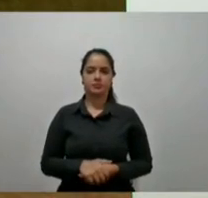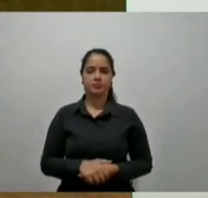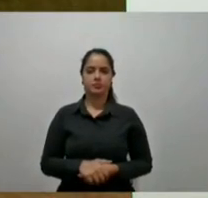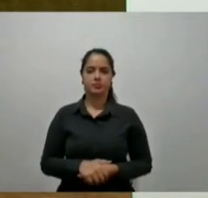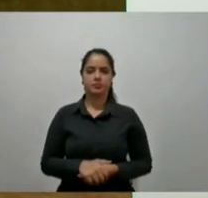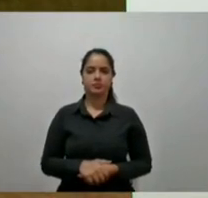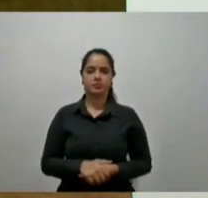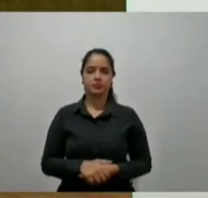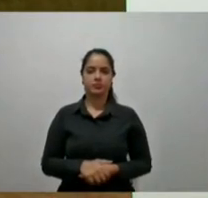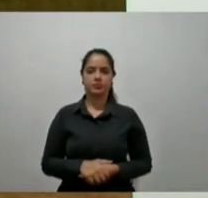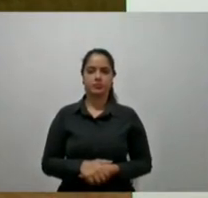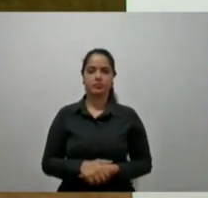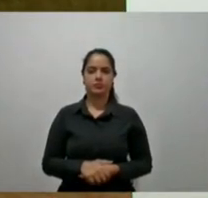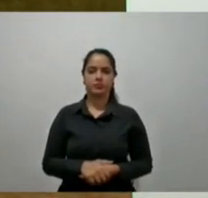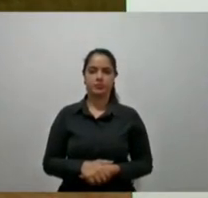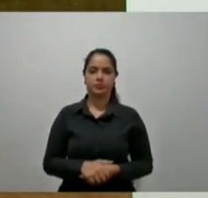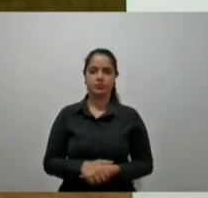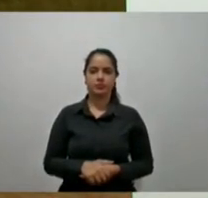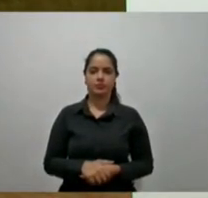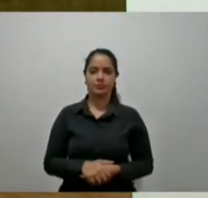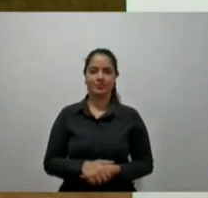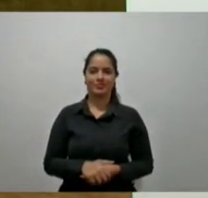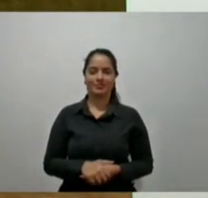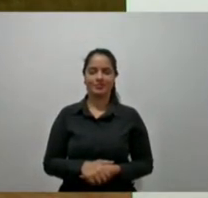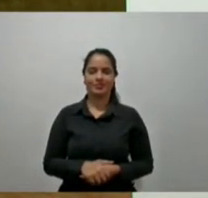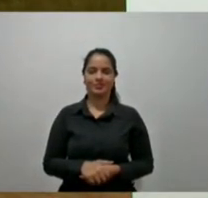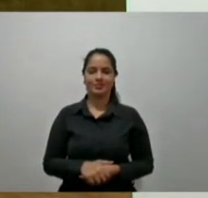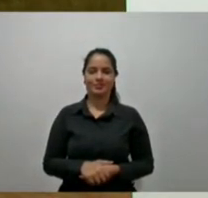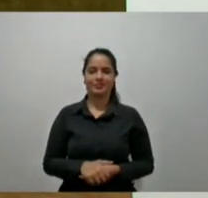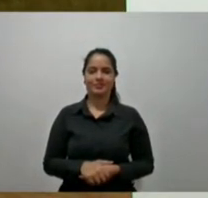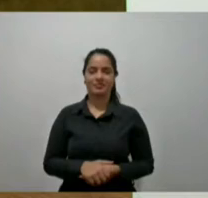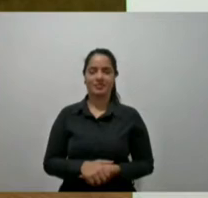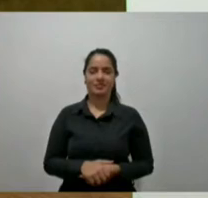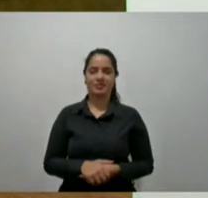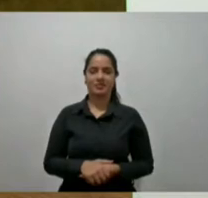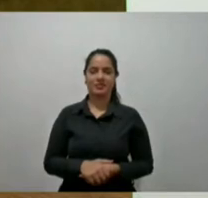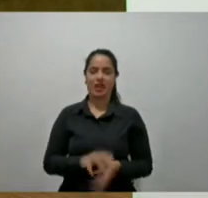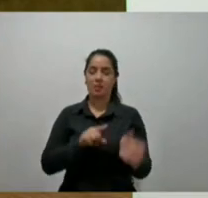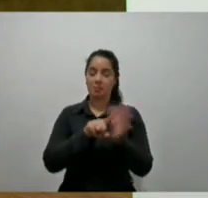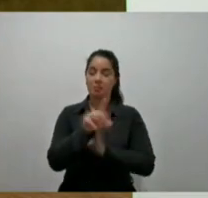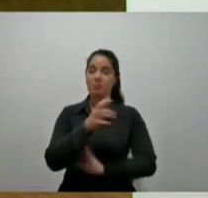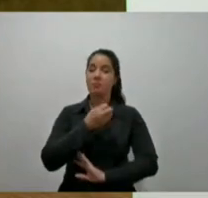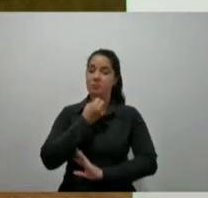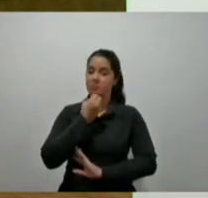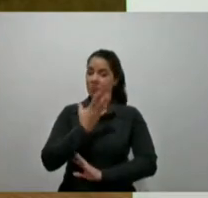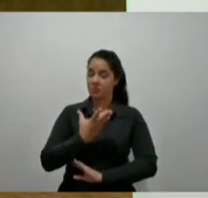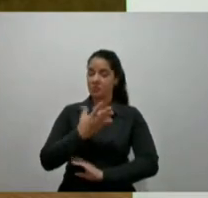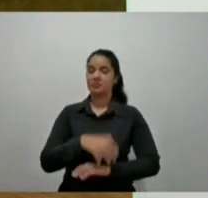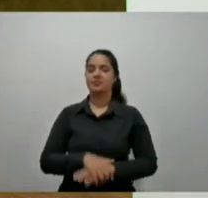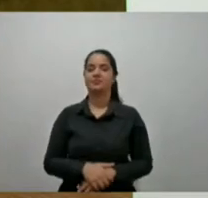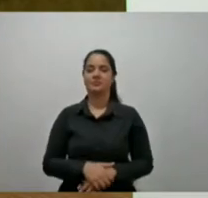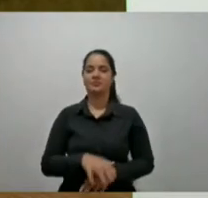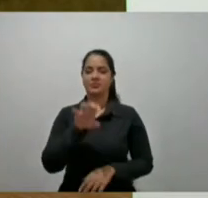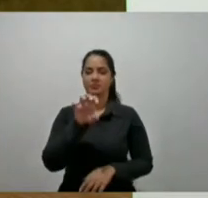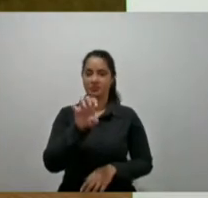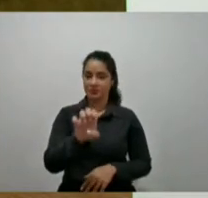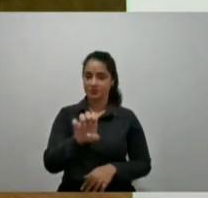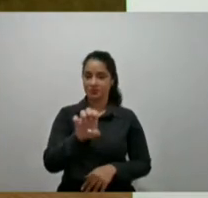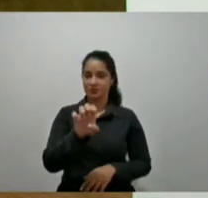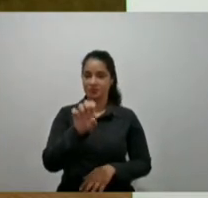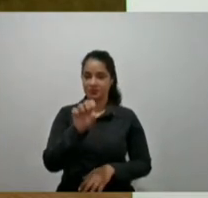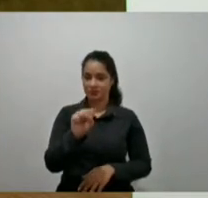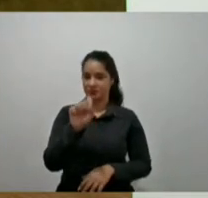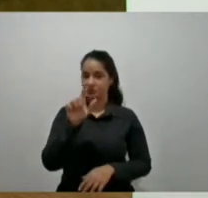Bem, Ricardo, a pergunta é boa, no sentido de que o S do ESG, tá certo? E governança